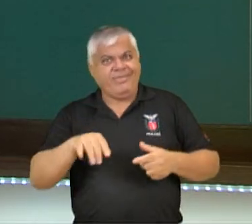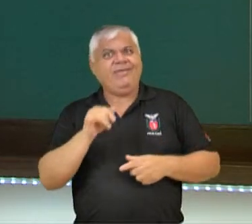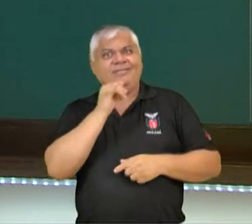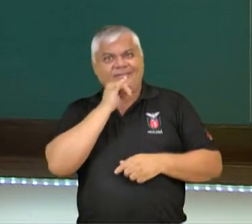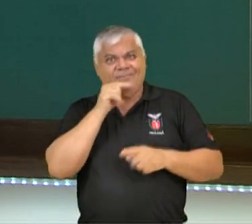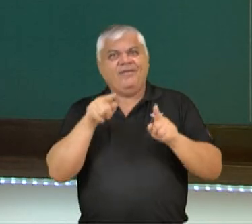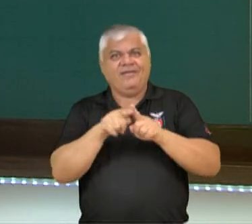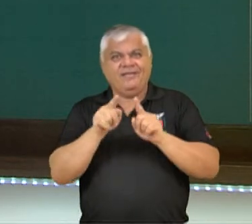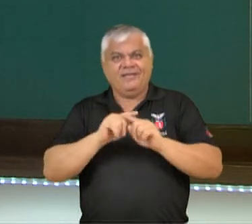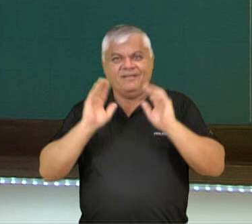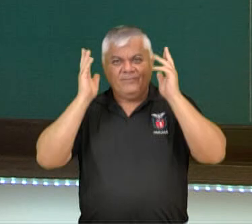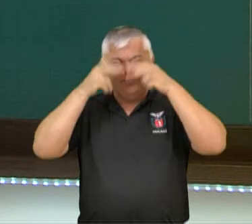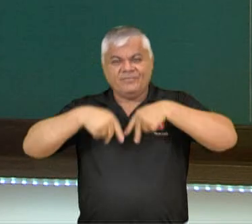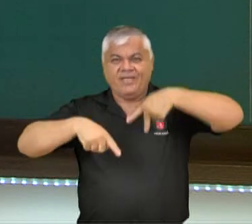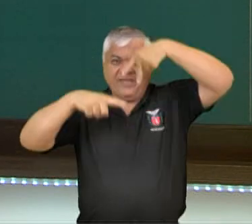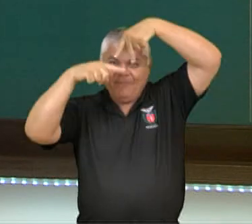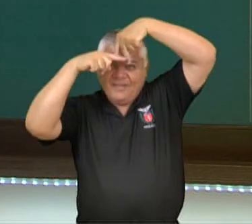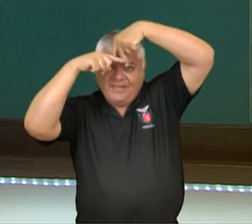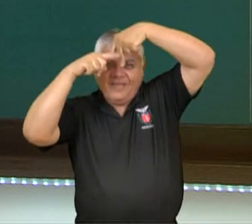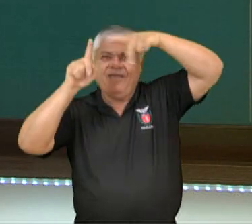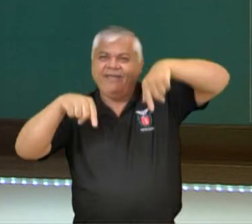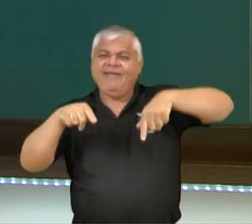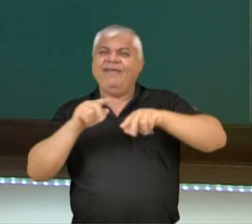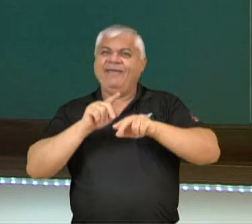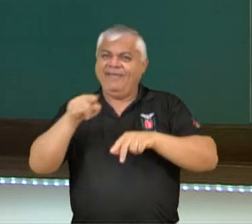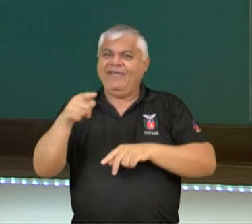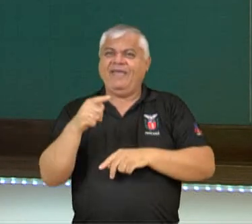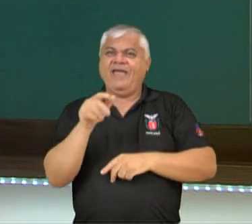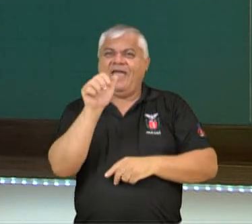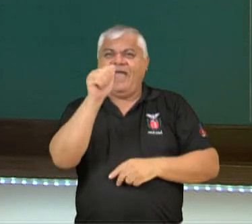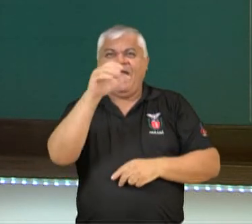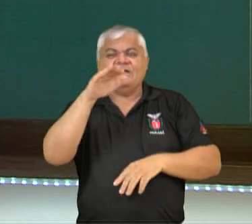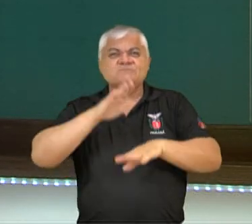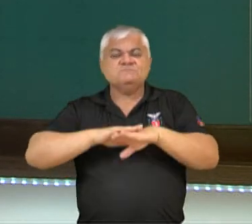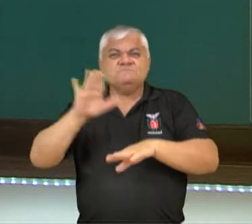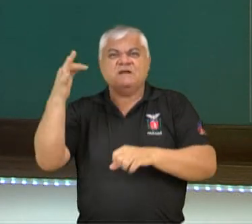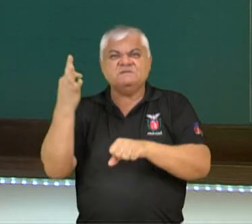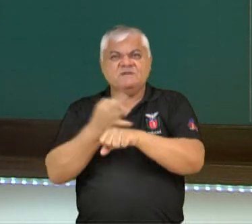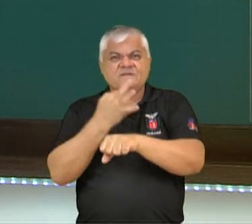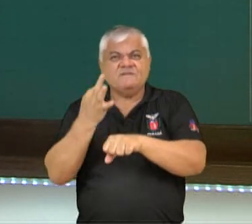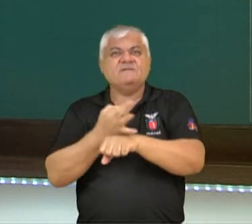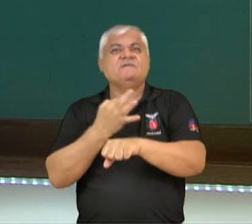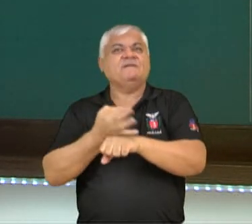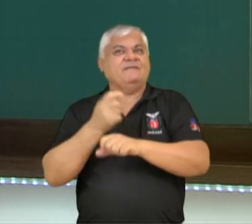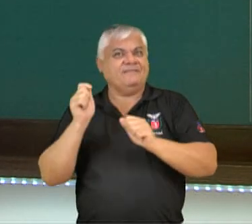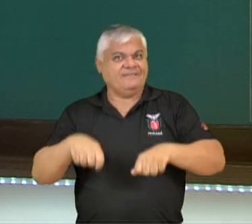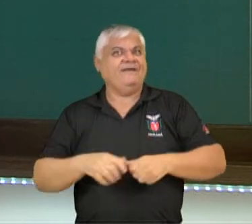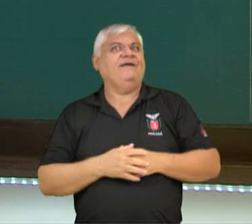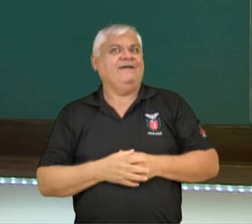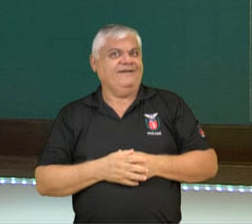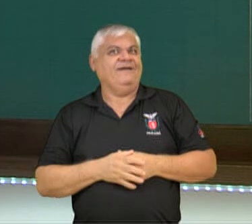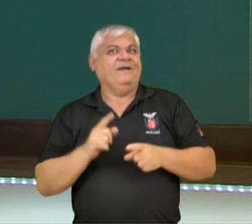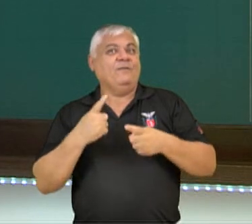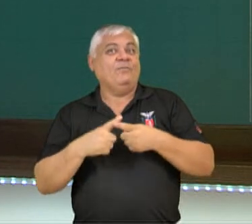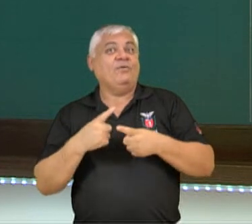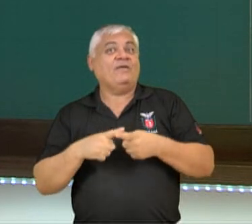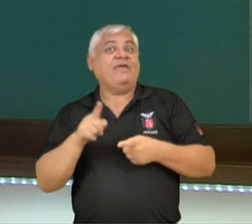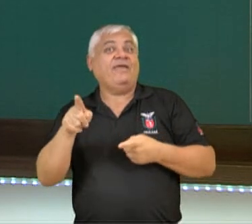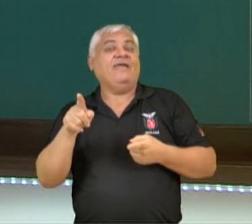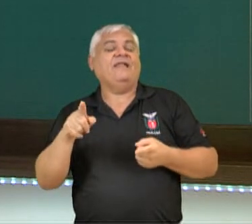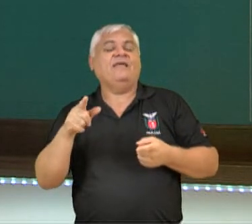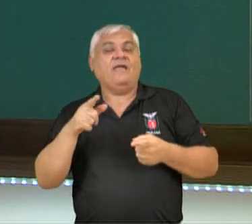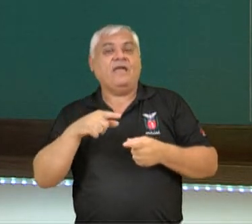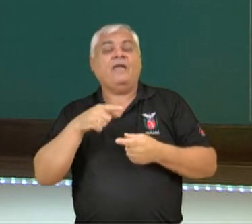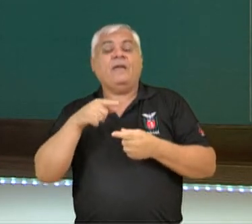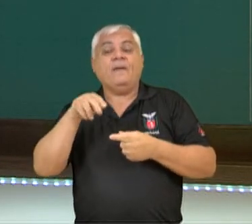do Capitão América lá também. O aço é considerado mais resistente. Eu brinquei do adamantium e do outro metal do Capitão, porque eles